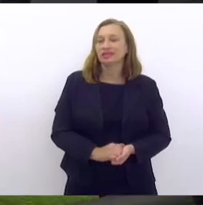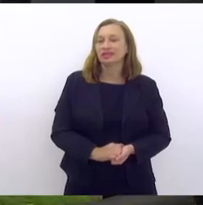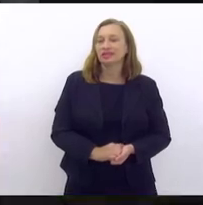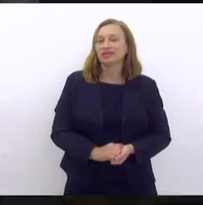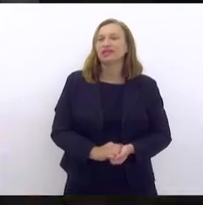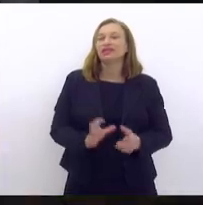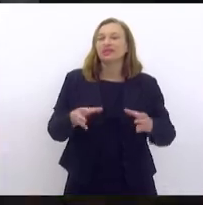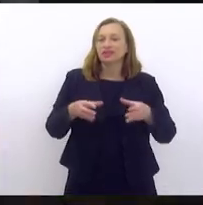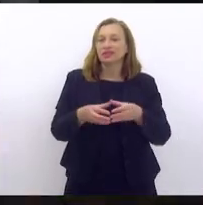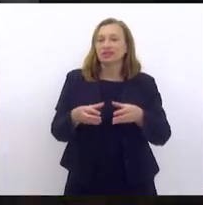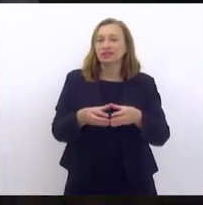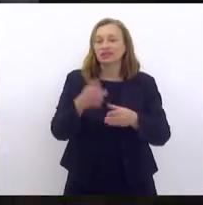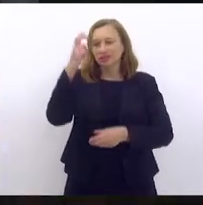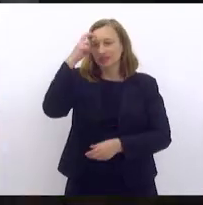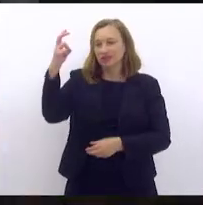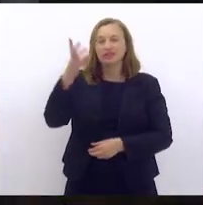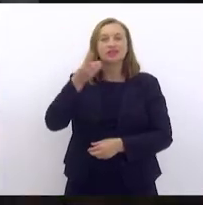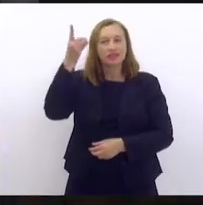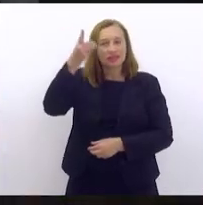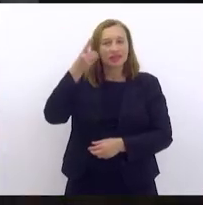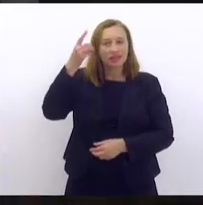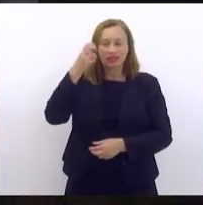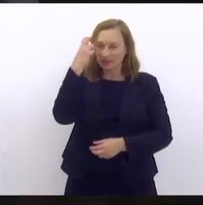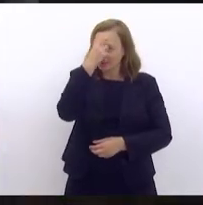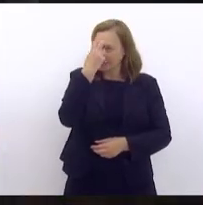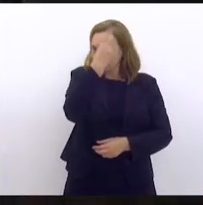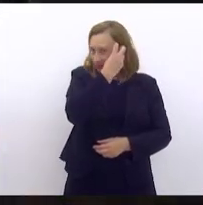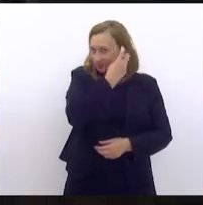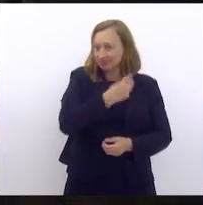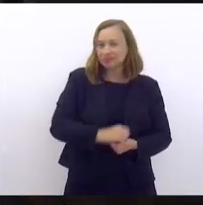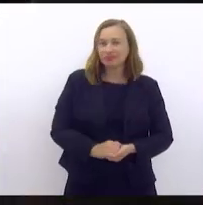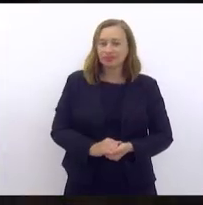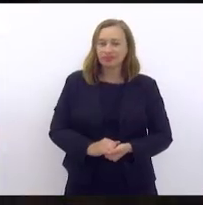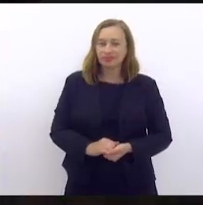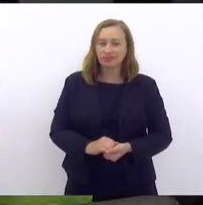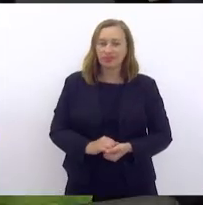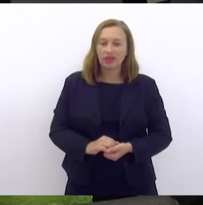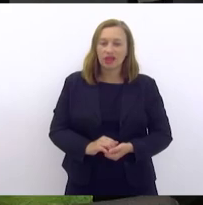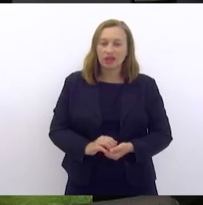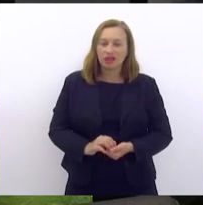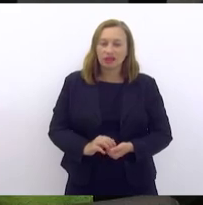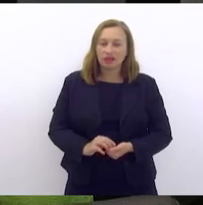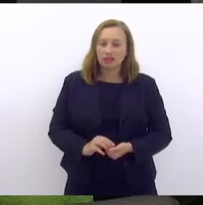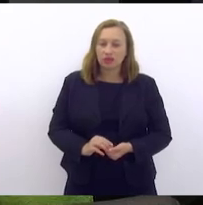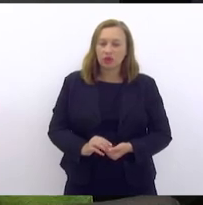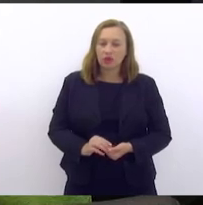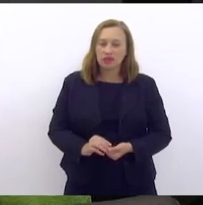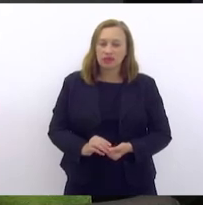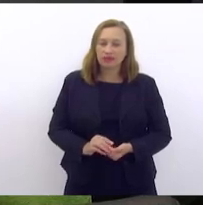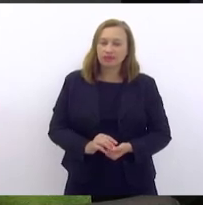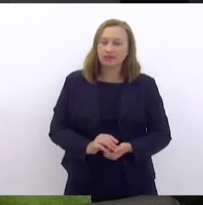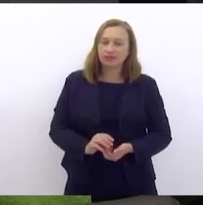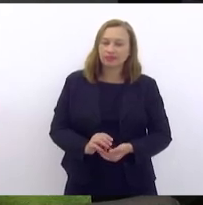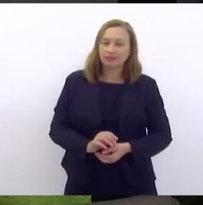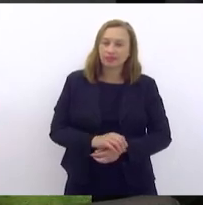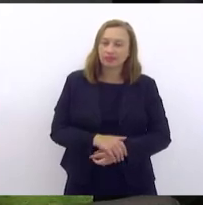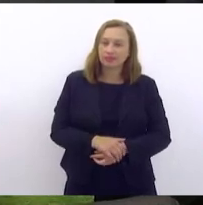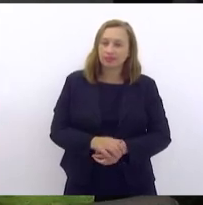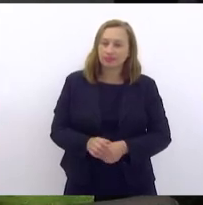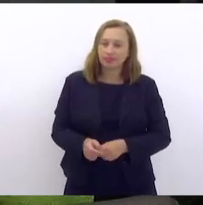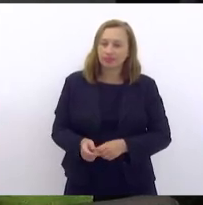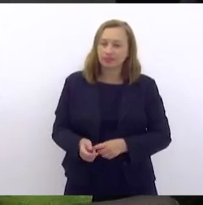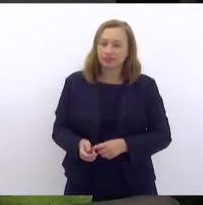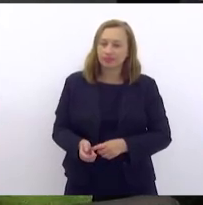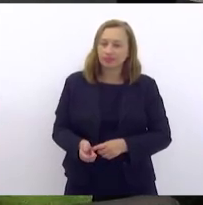Pela Comissão de Cultura, deputada Verônica Lima. Deputado... Ah, tá aqui, deputado.